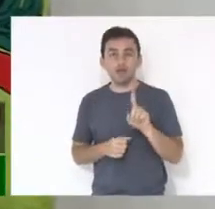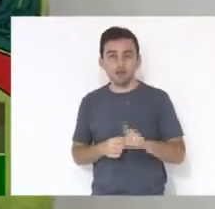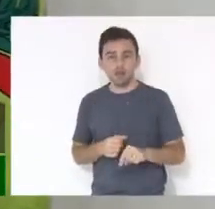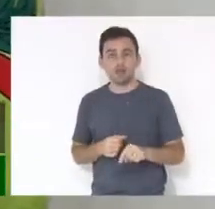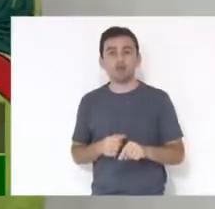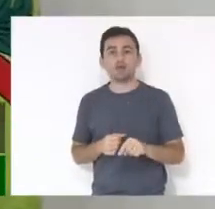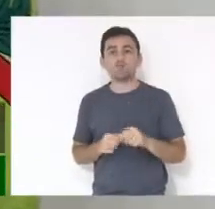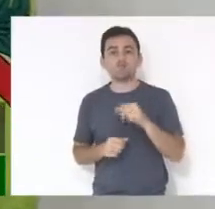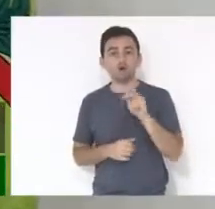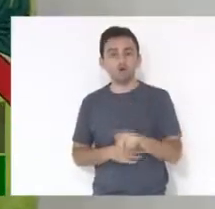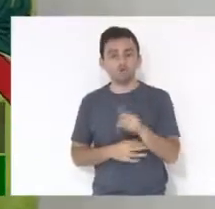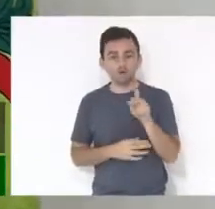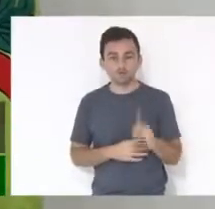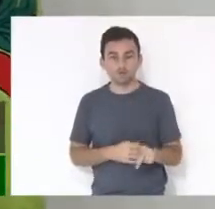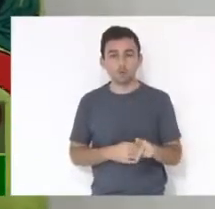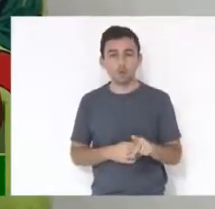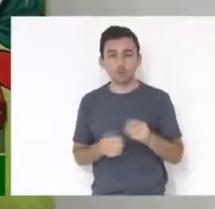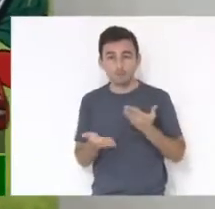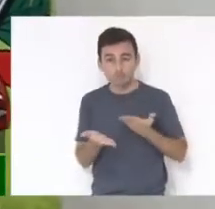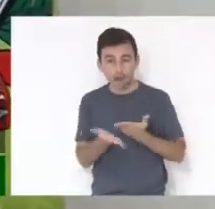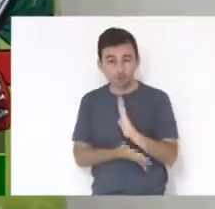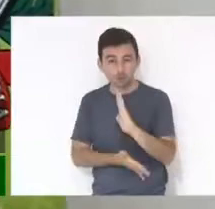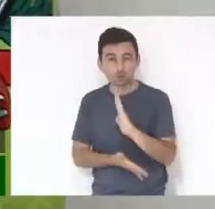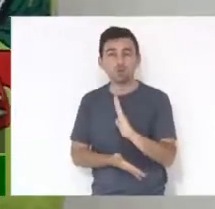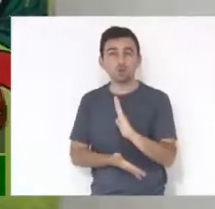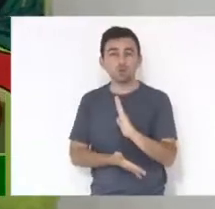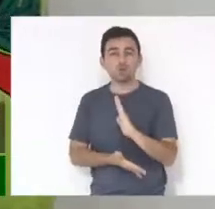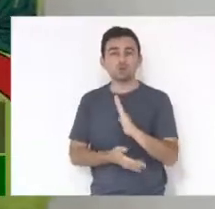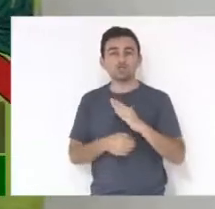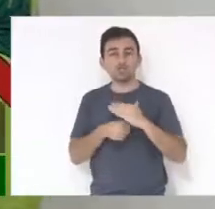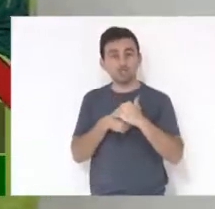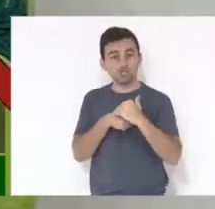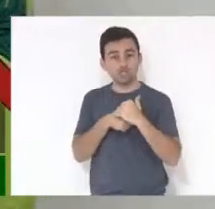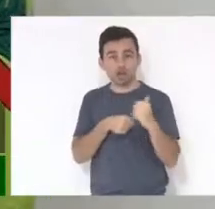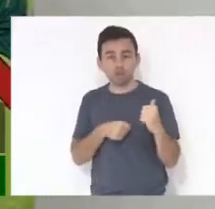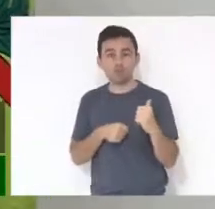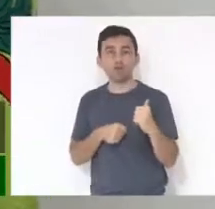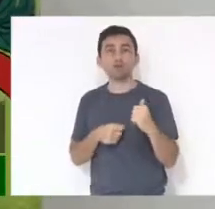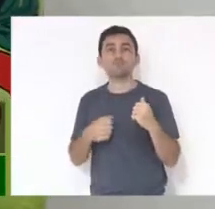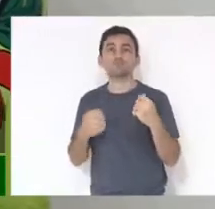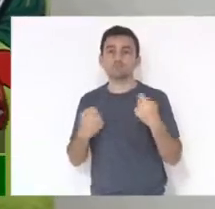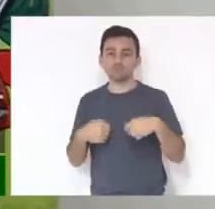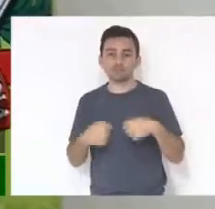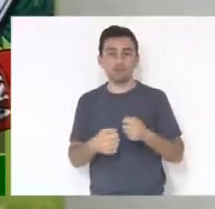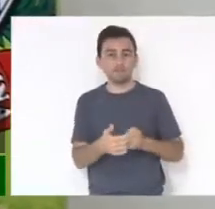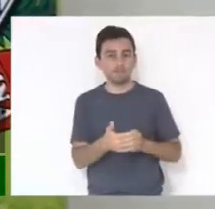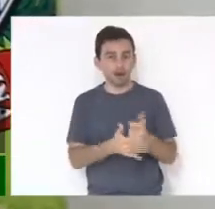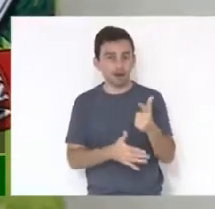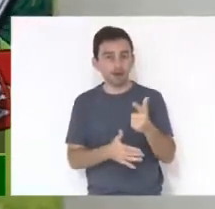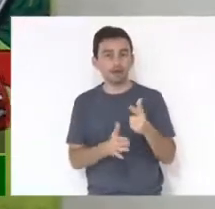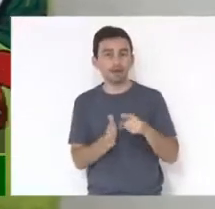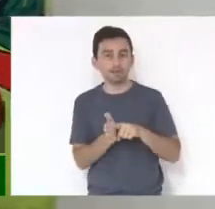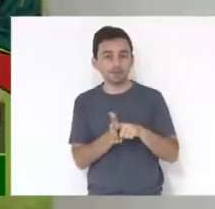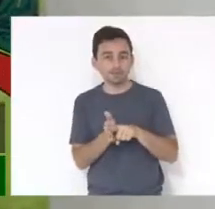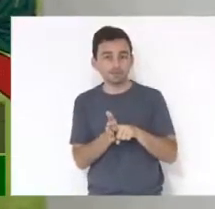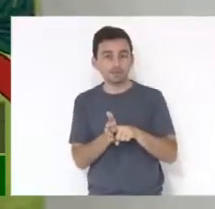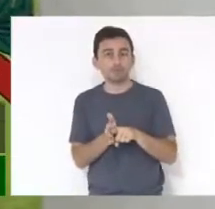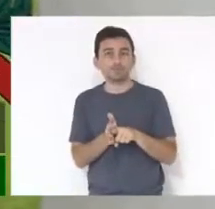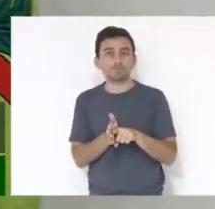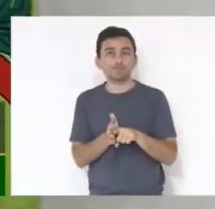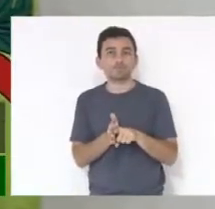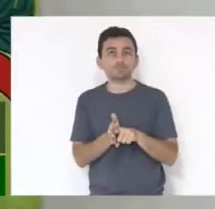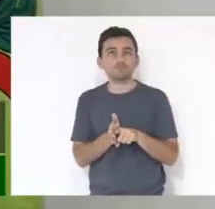que o professor passou no concurso, será contratado, ele vai pagar esse exame junto com o admissional, de forma que